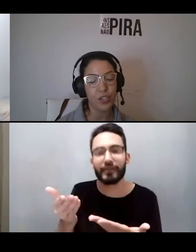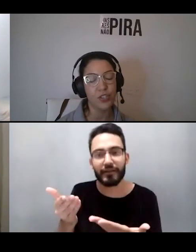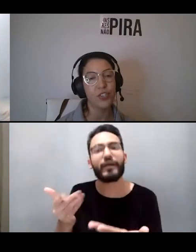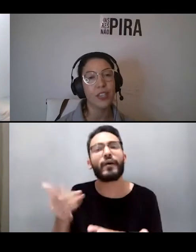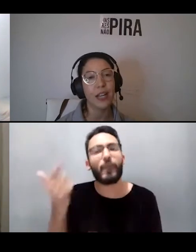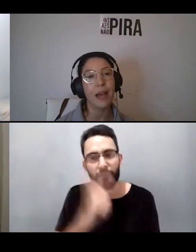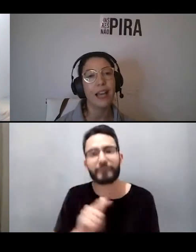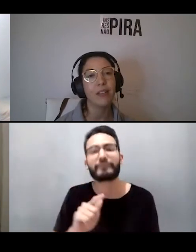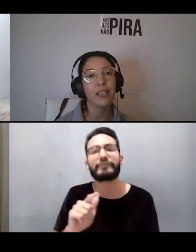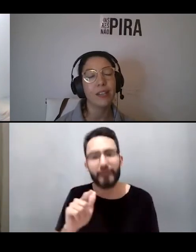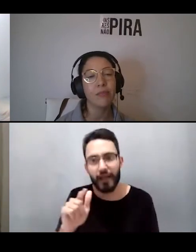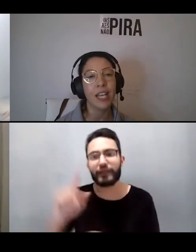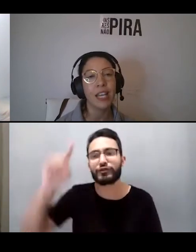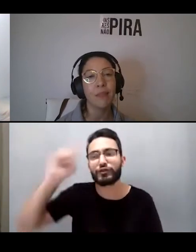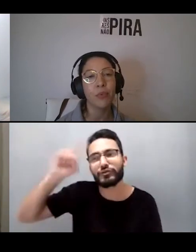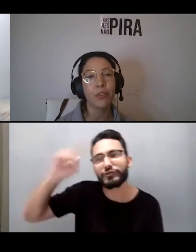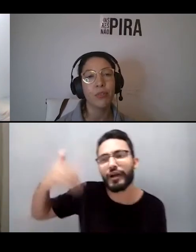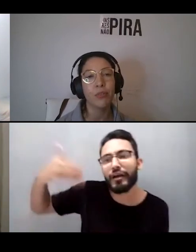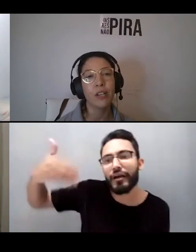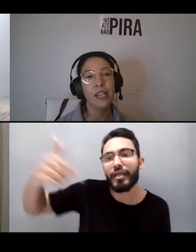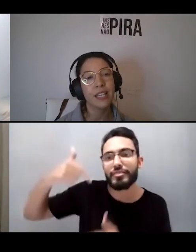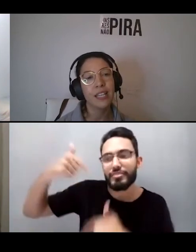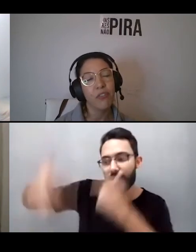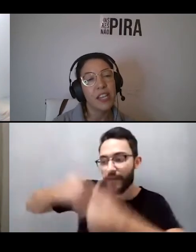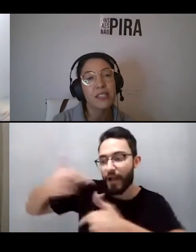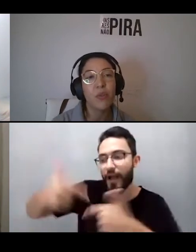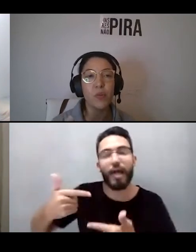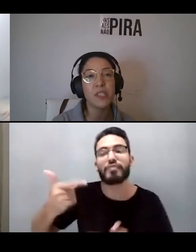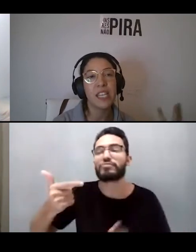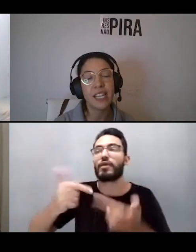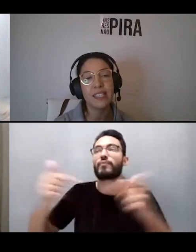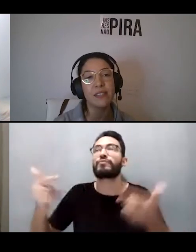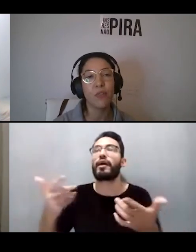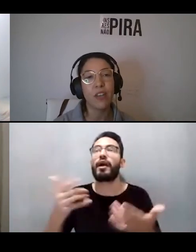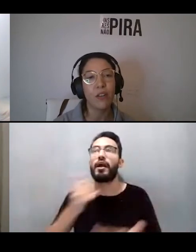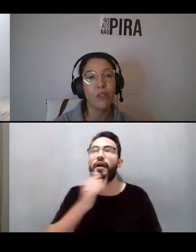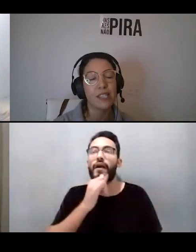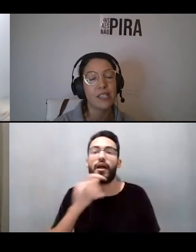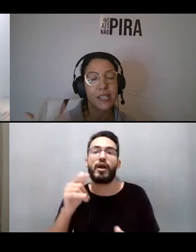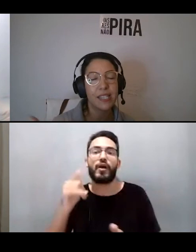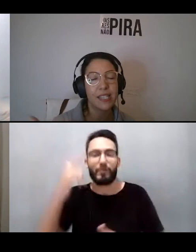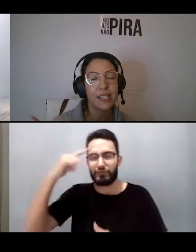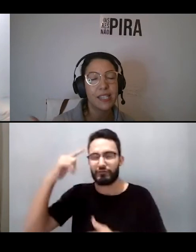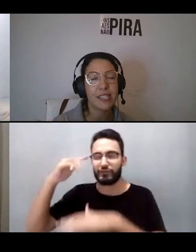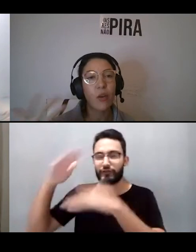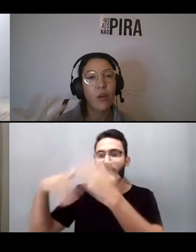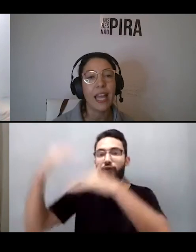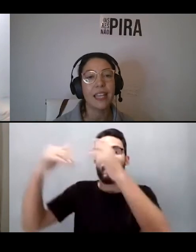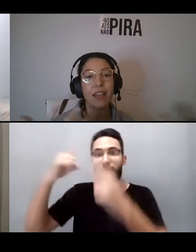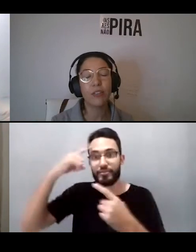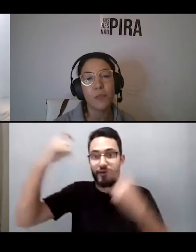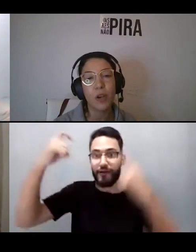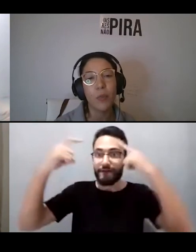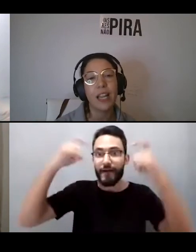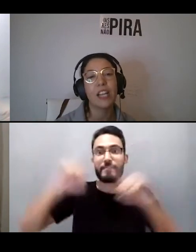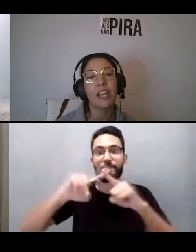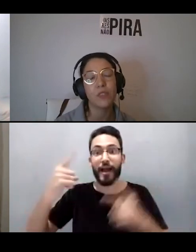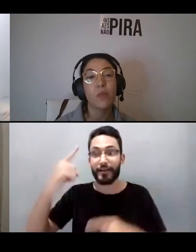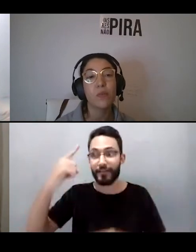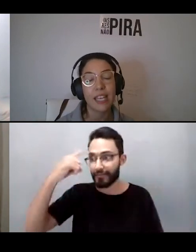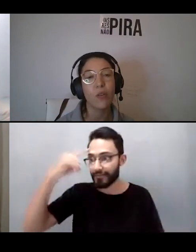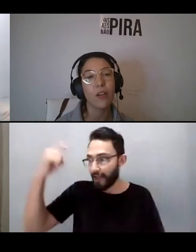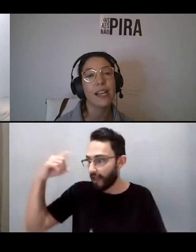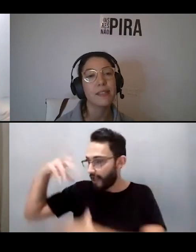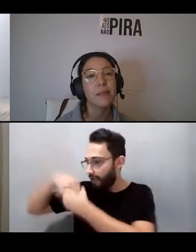gente está no dia a dia de trabalho e não tem muito, talvez não consiga desenvolver inovação que dentro de uma comunidade